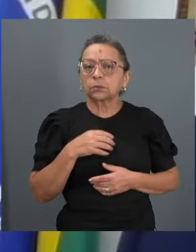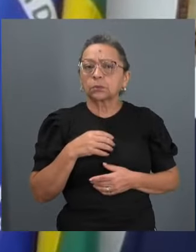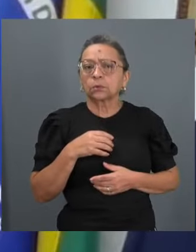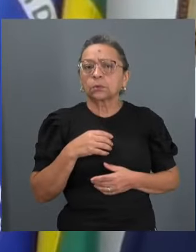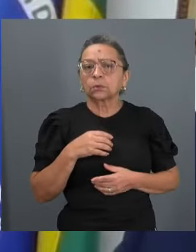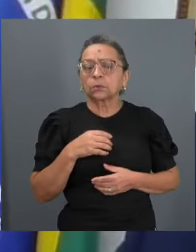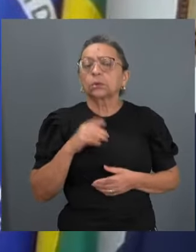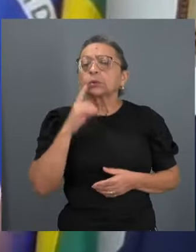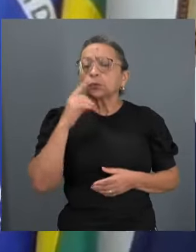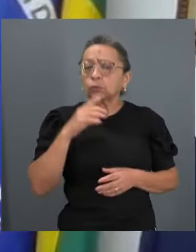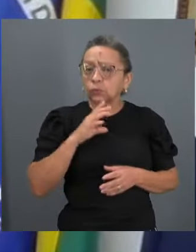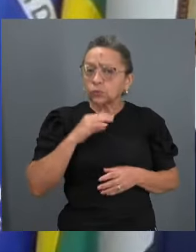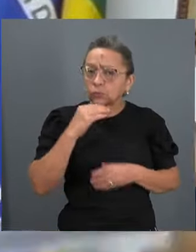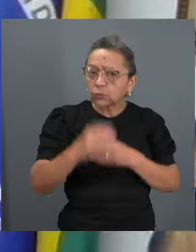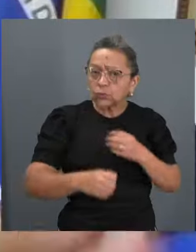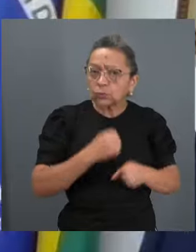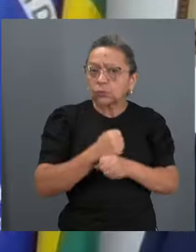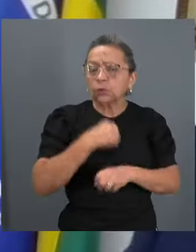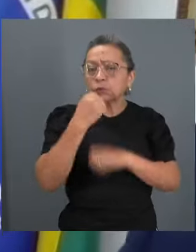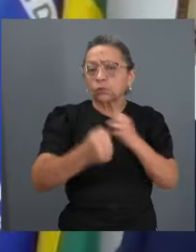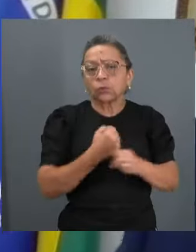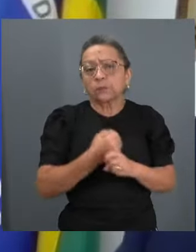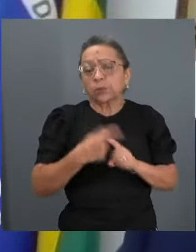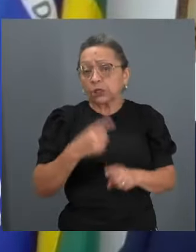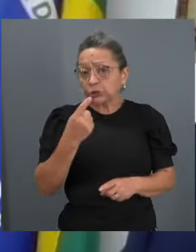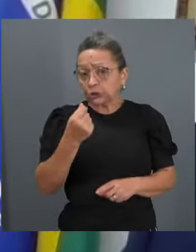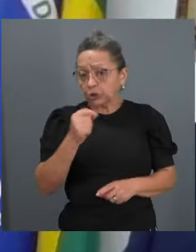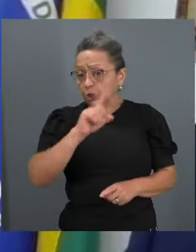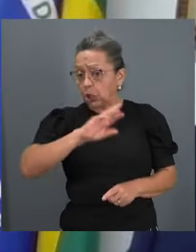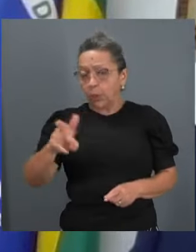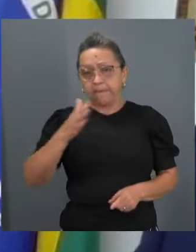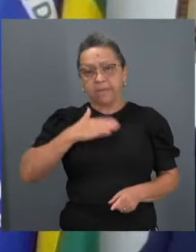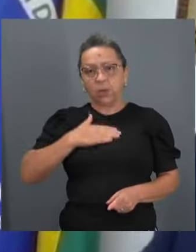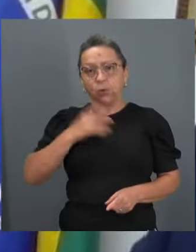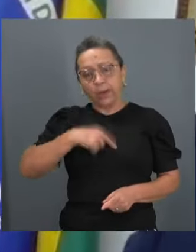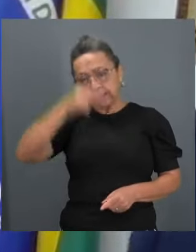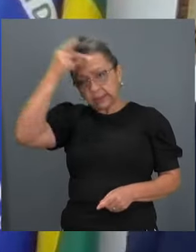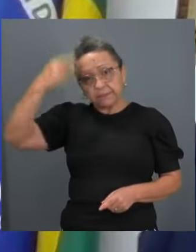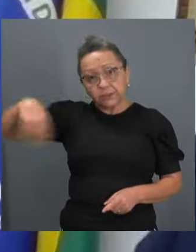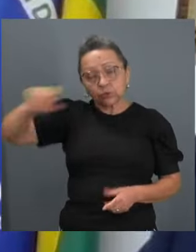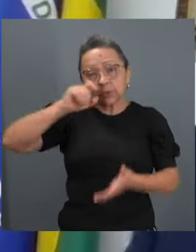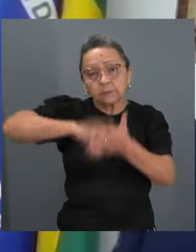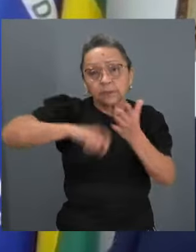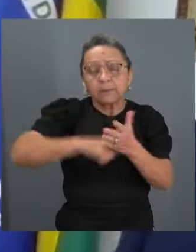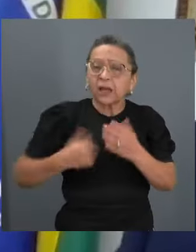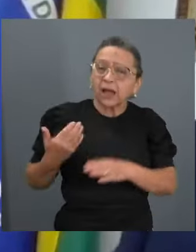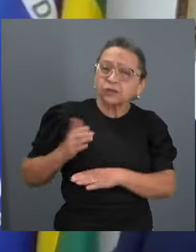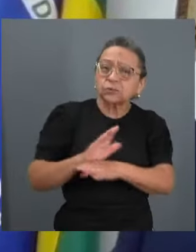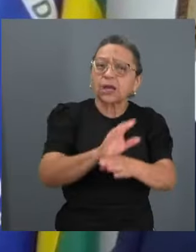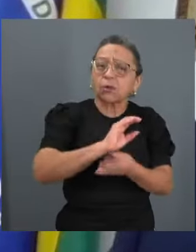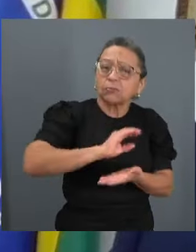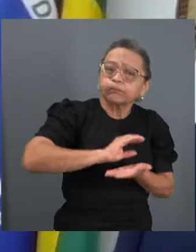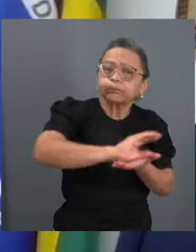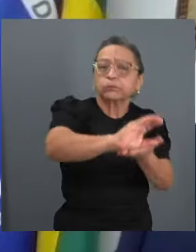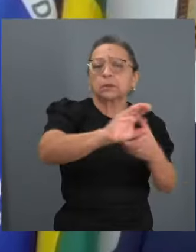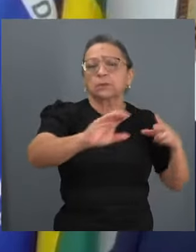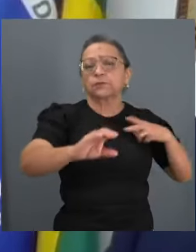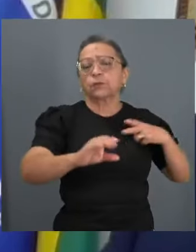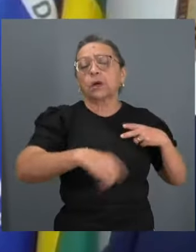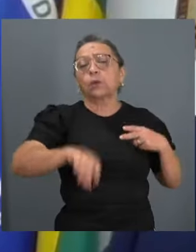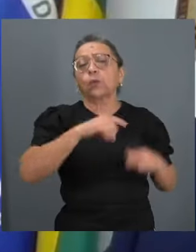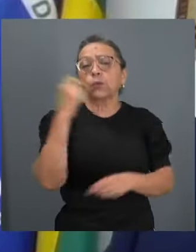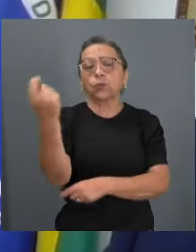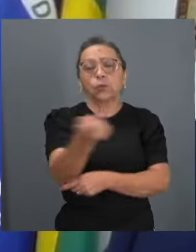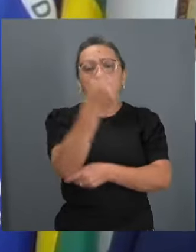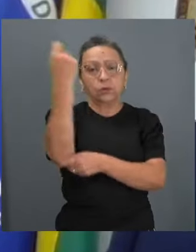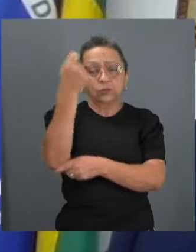fazendo a destinação, não é meu, é o dinheiro do contribuinte, para ajudar com emendas individuais o Rio Grande